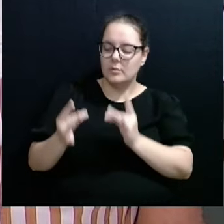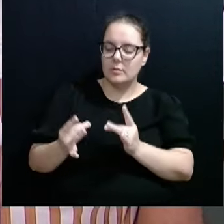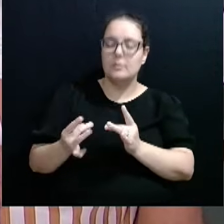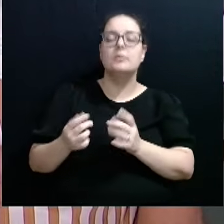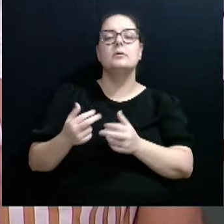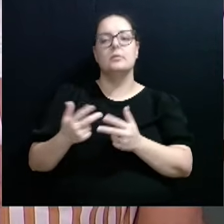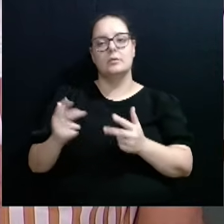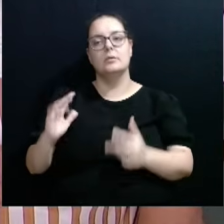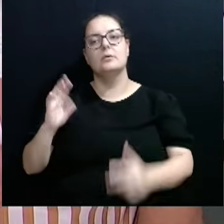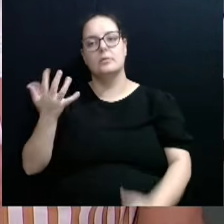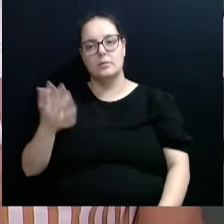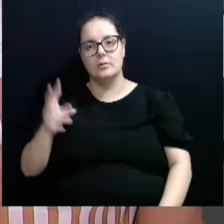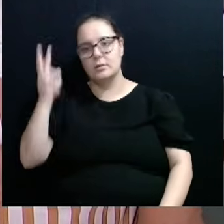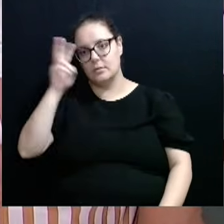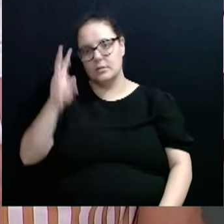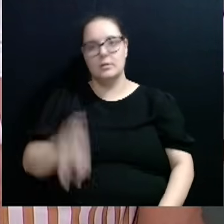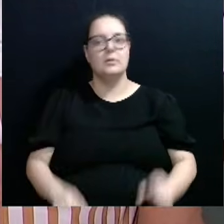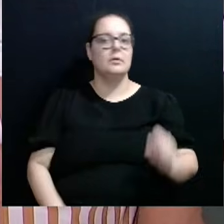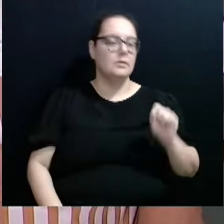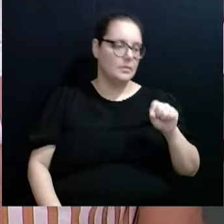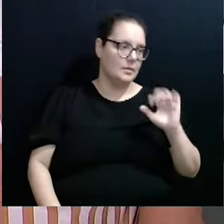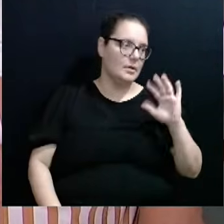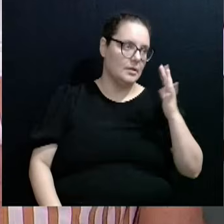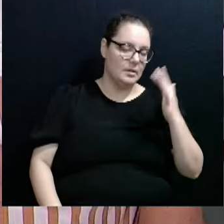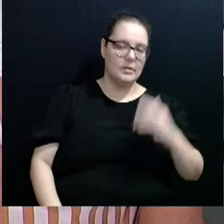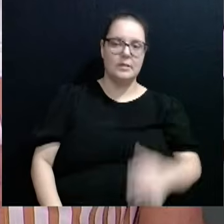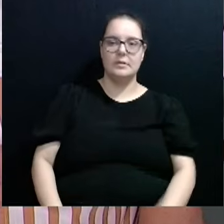Acontecem também. Essas histórias aí. E